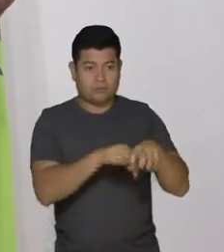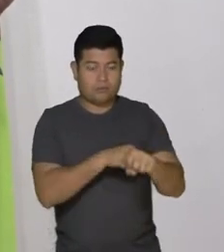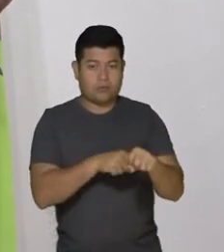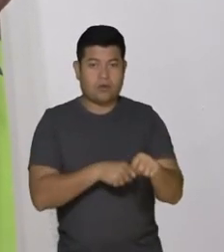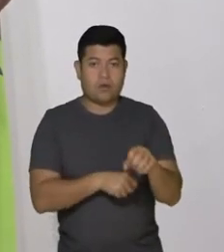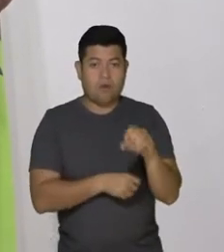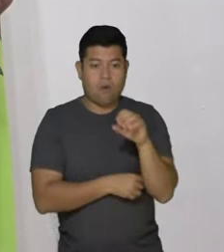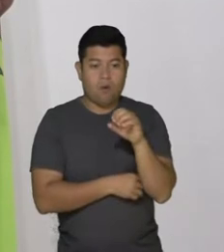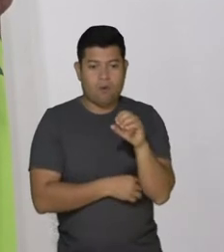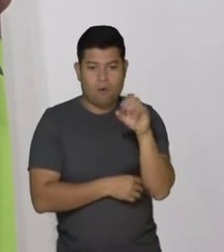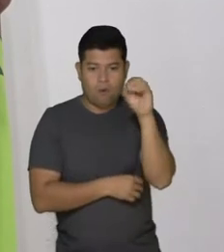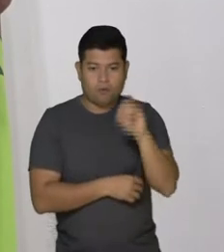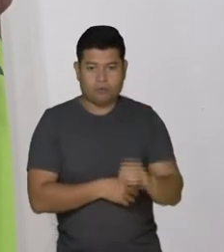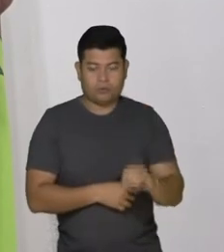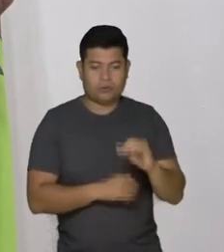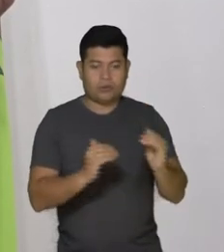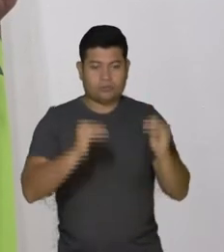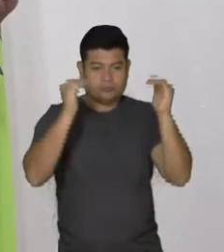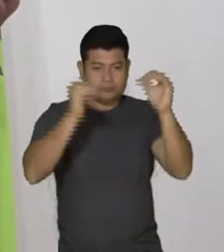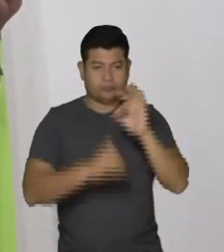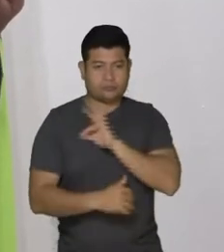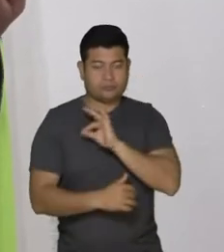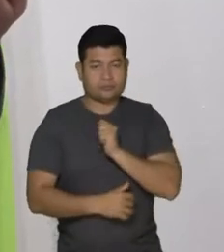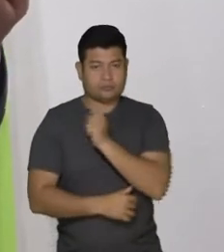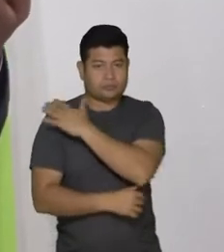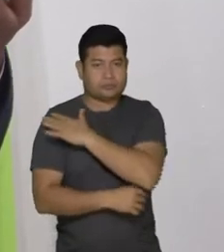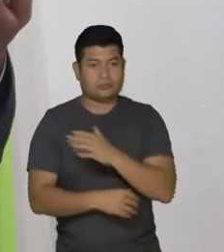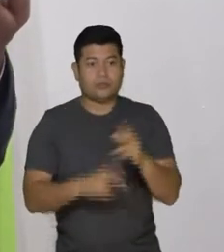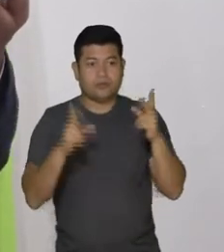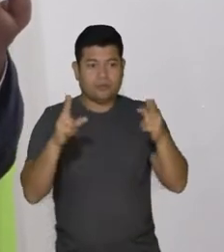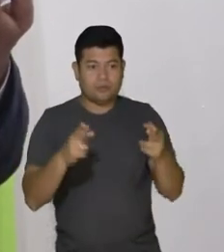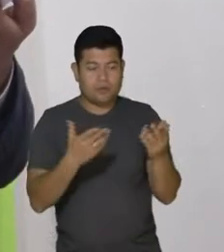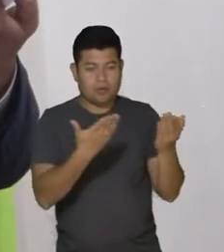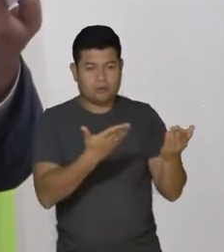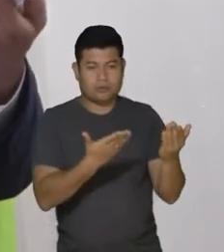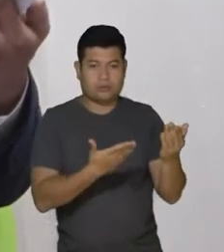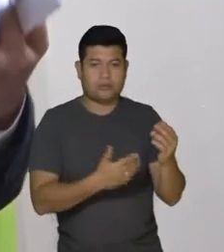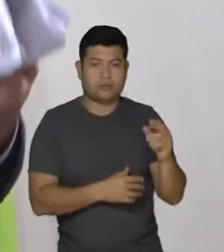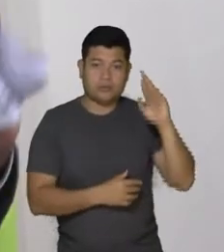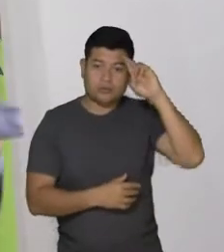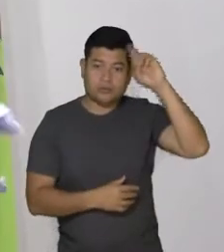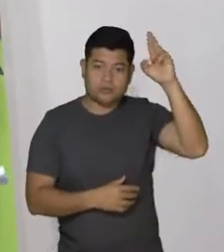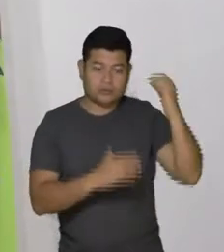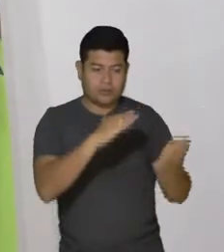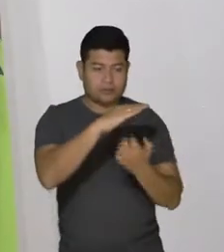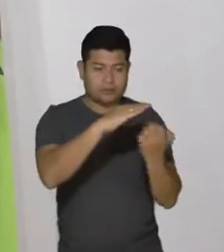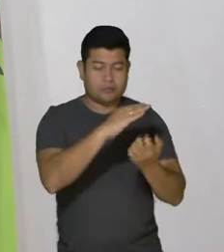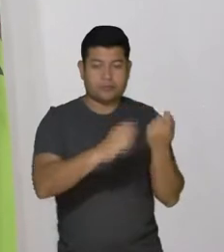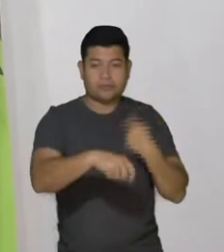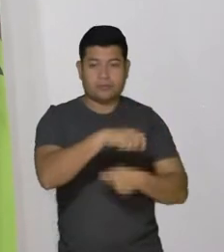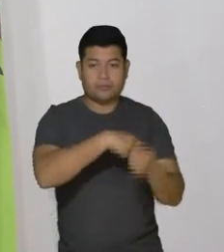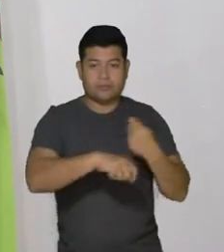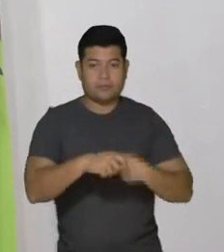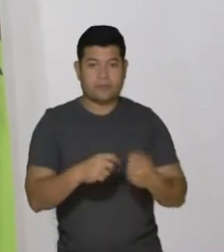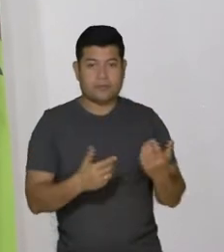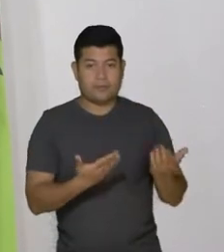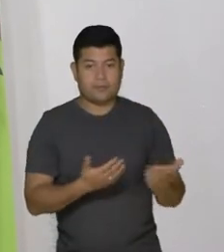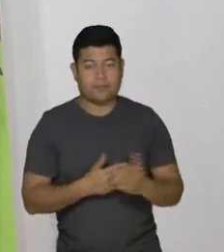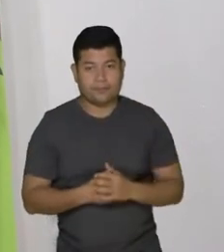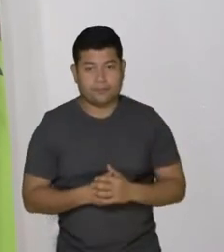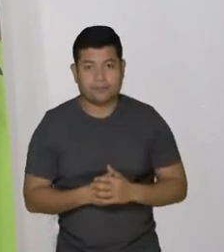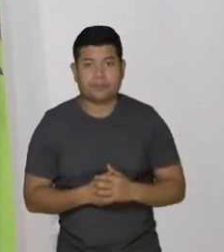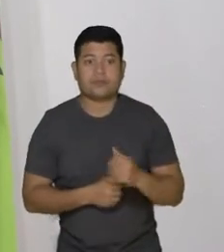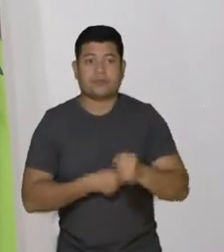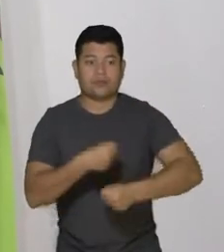superiores da Polícia Militar assim como o sócio administrador do da empresa ou seja um ano